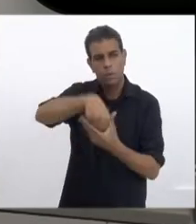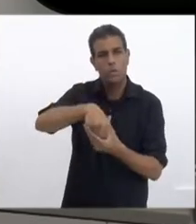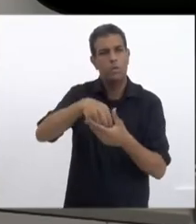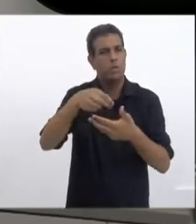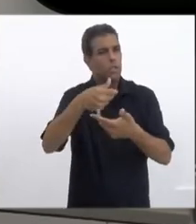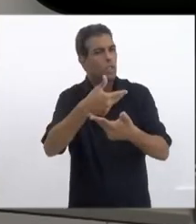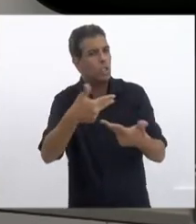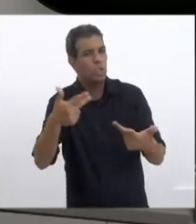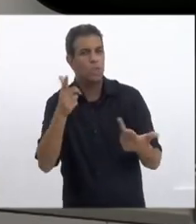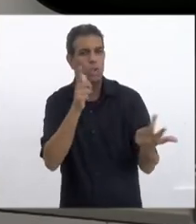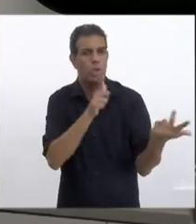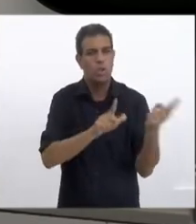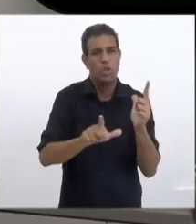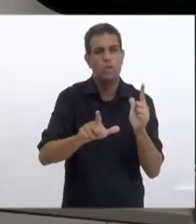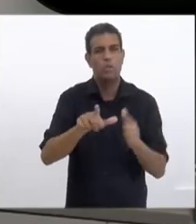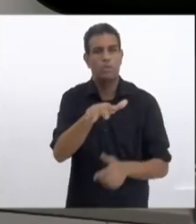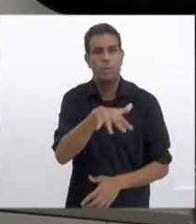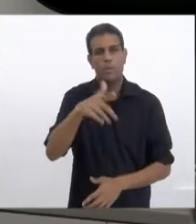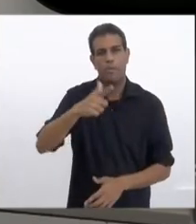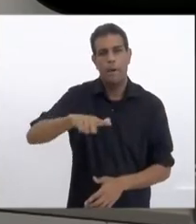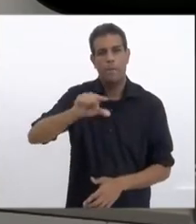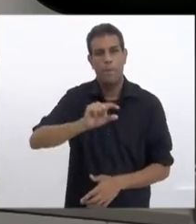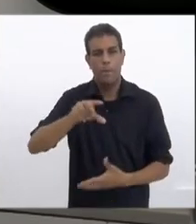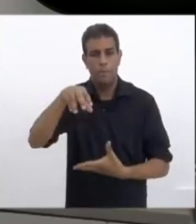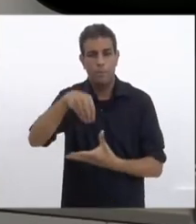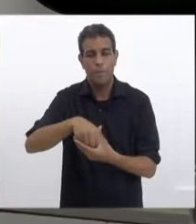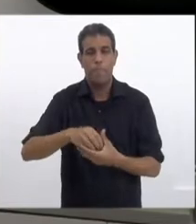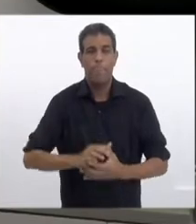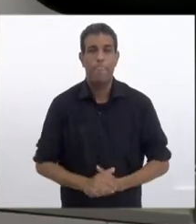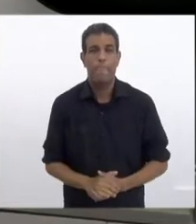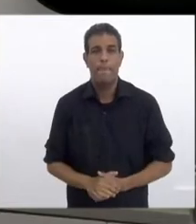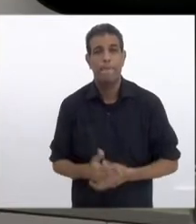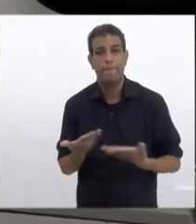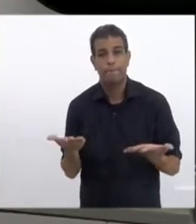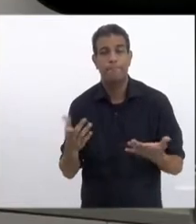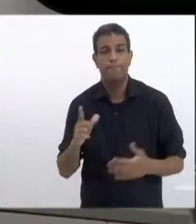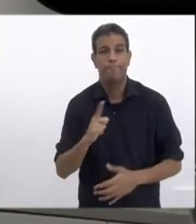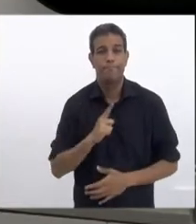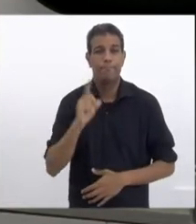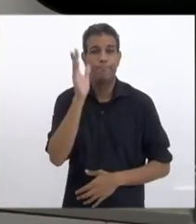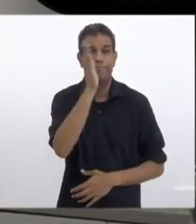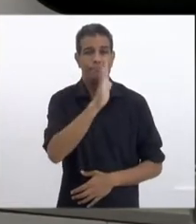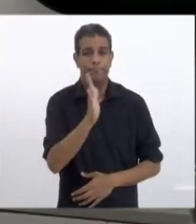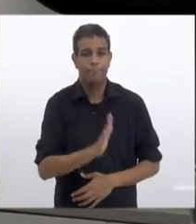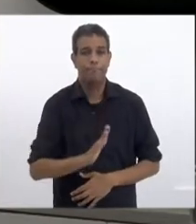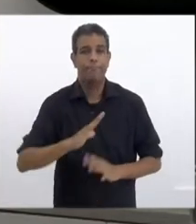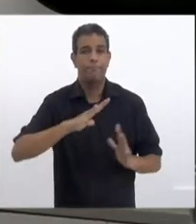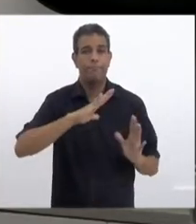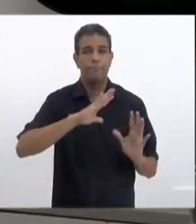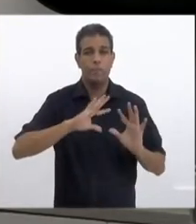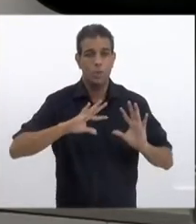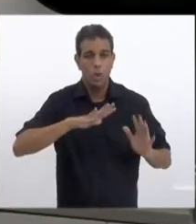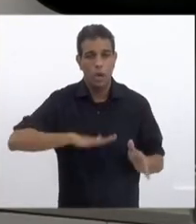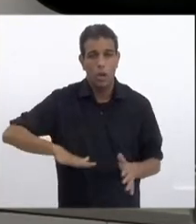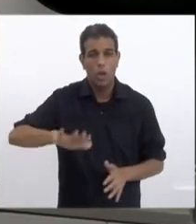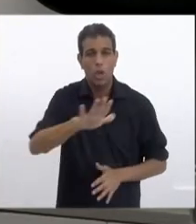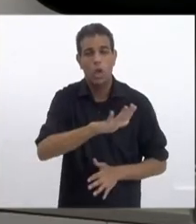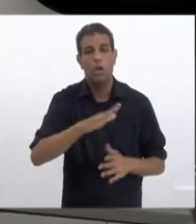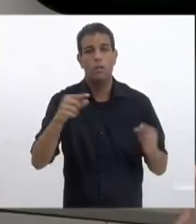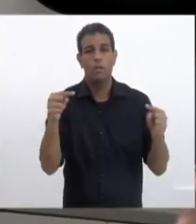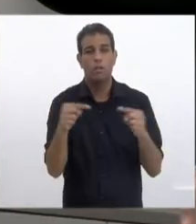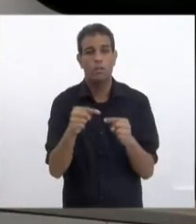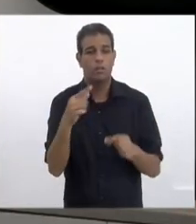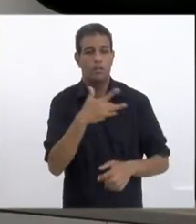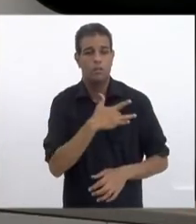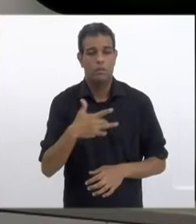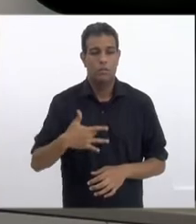nocivo de álcool e outras drogas. No Brasil, a gente tem uma política nacional de saúde